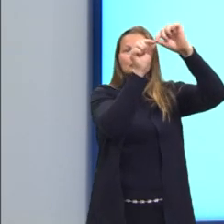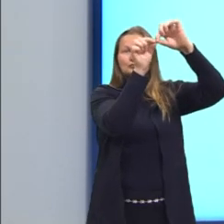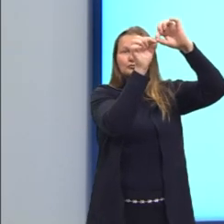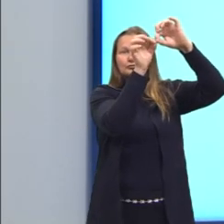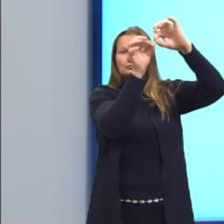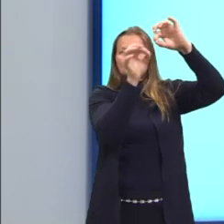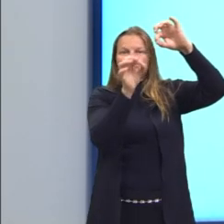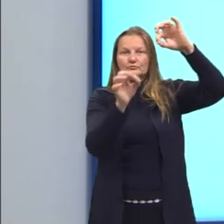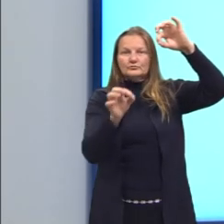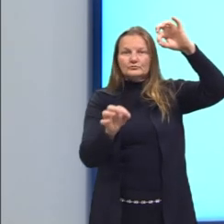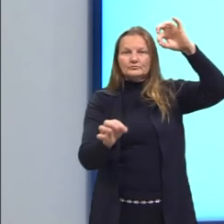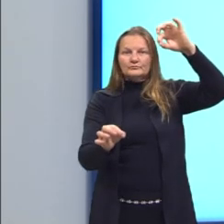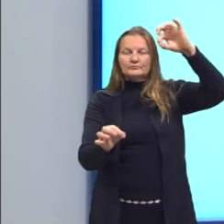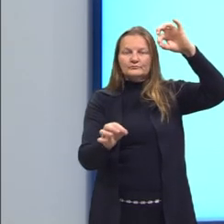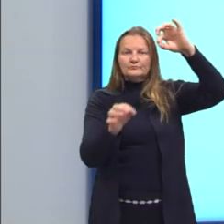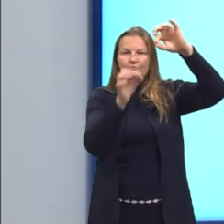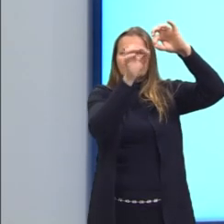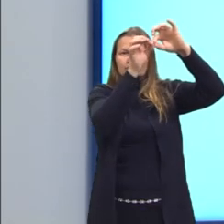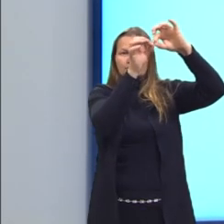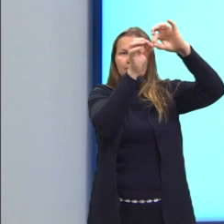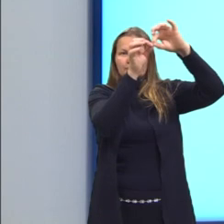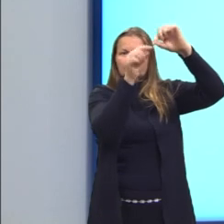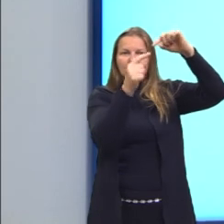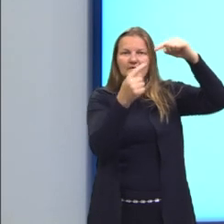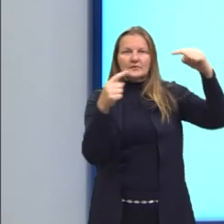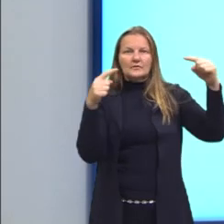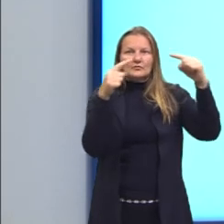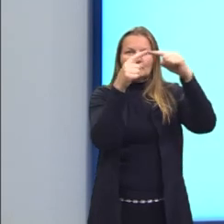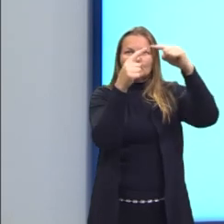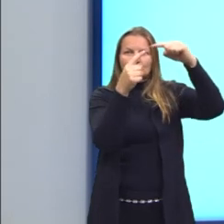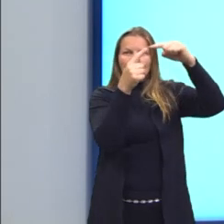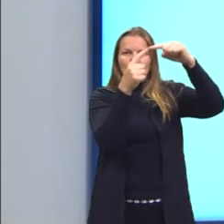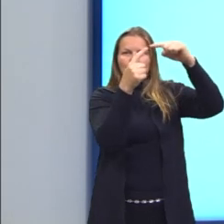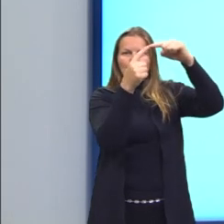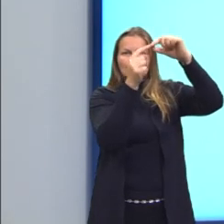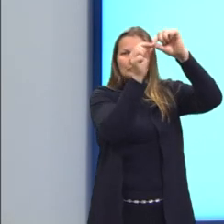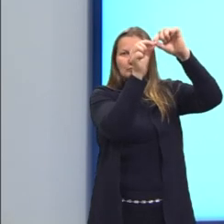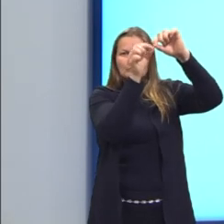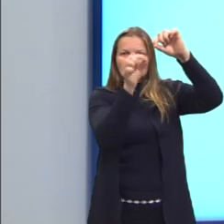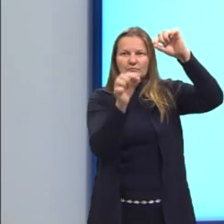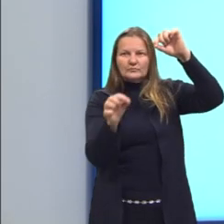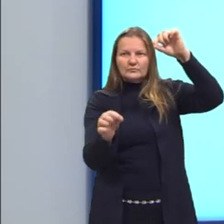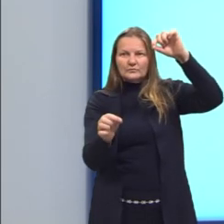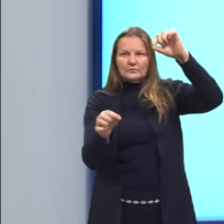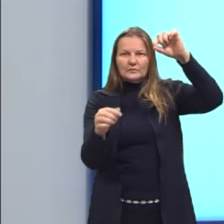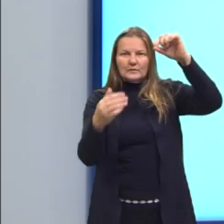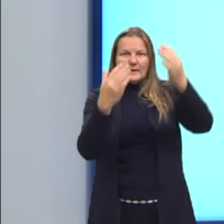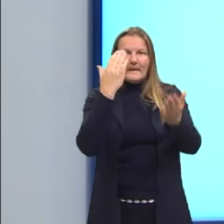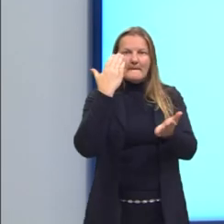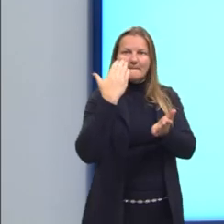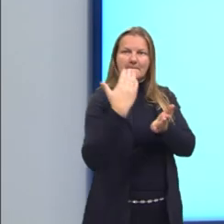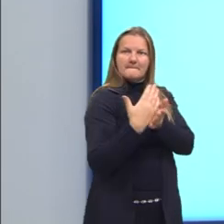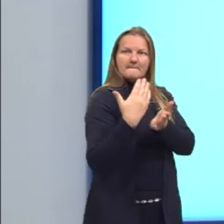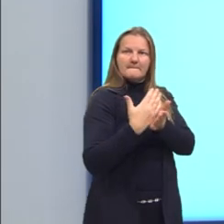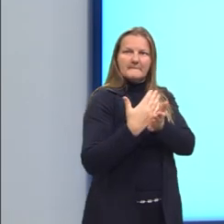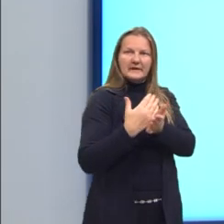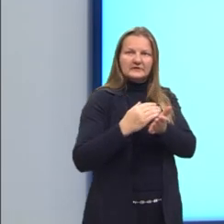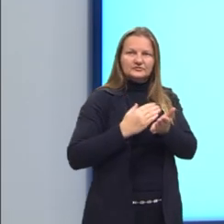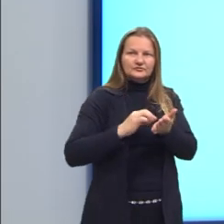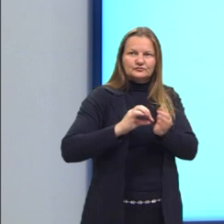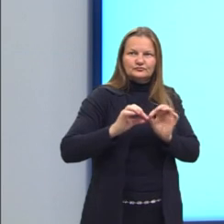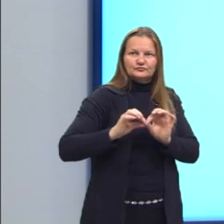centro ou aqui no caso da pirâmide ele parte do vértice e chega até o ponto médio da aresta da base